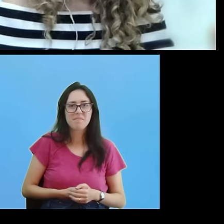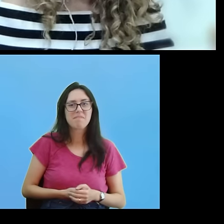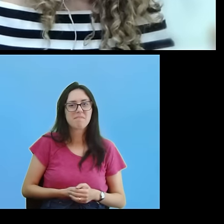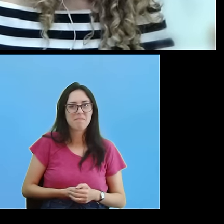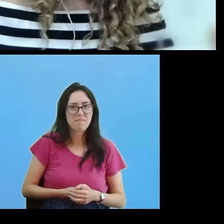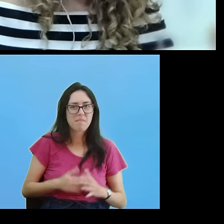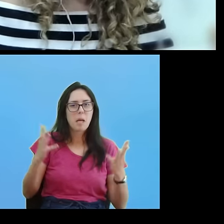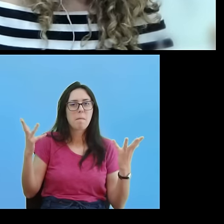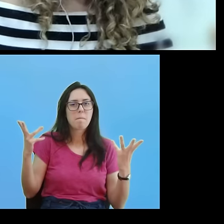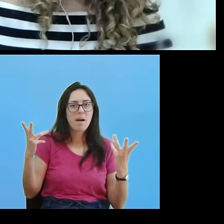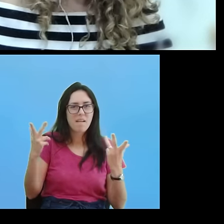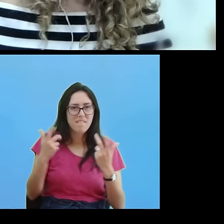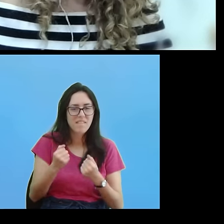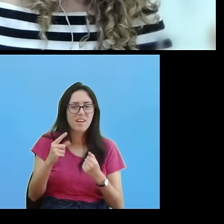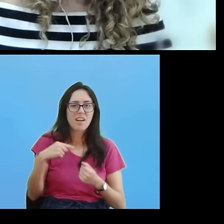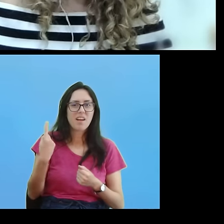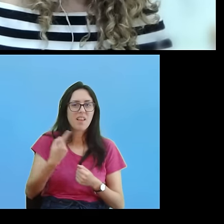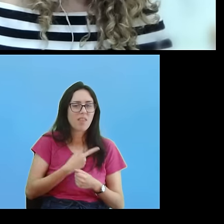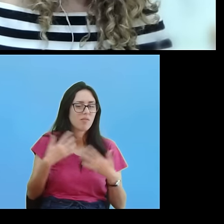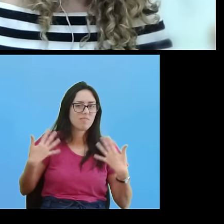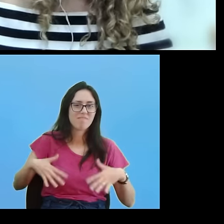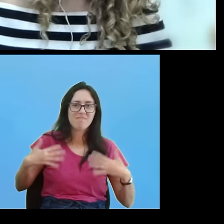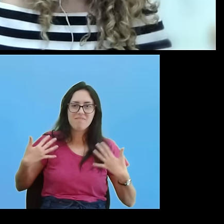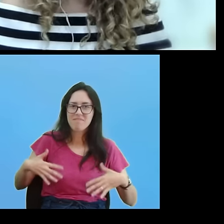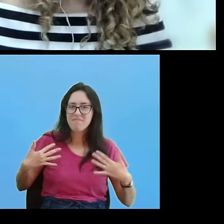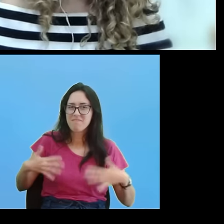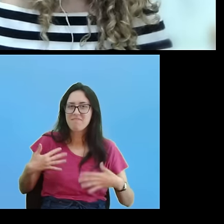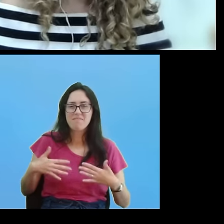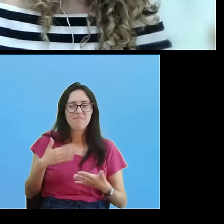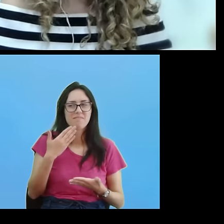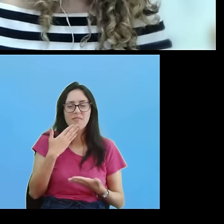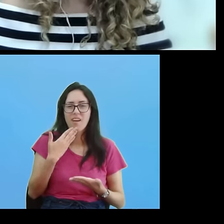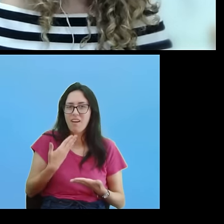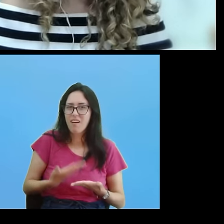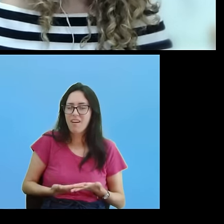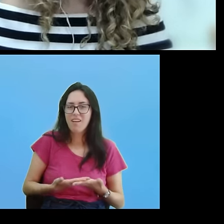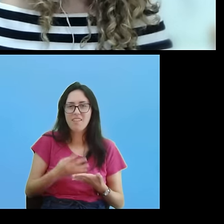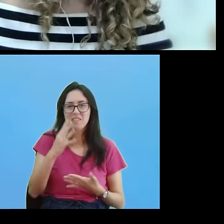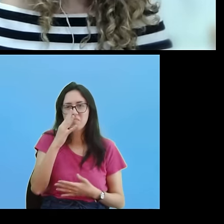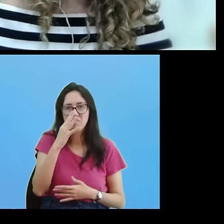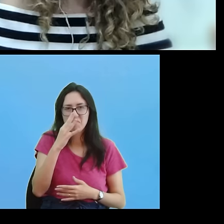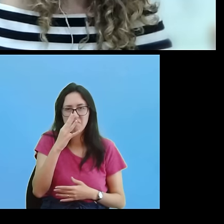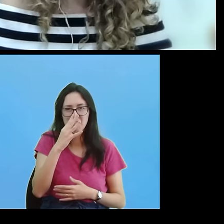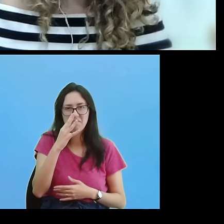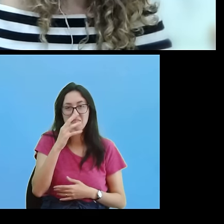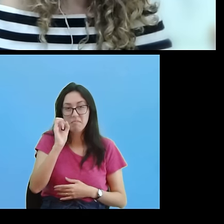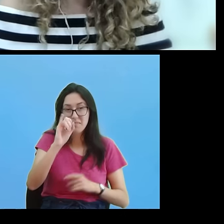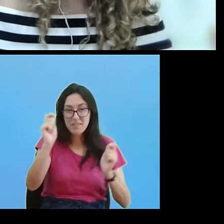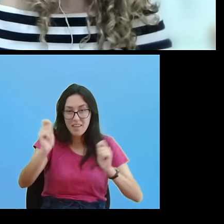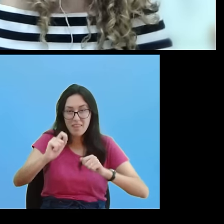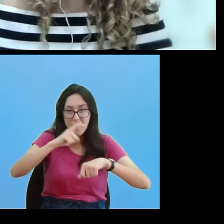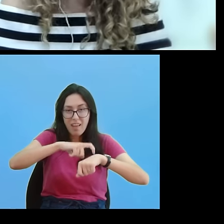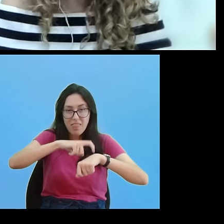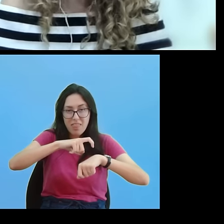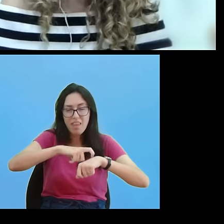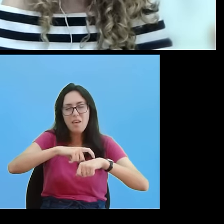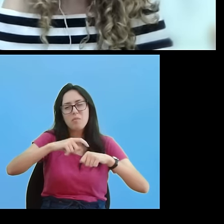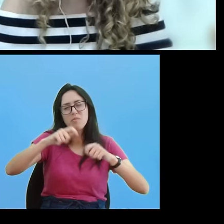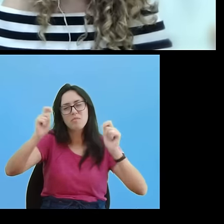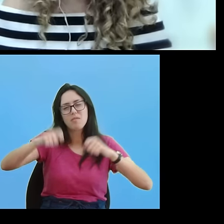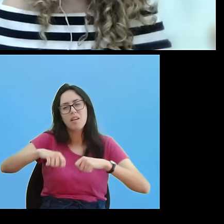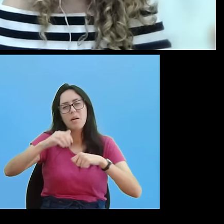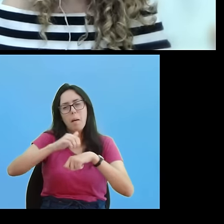Maravilha. A gente fica encantado, né? Se deixássemos, né, teria tempo, ficaríamos mais trazendo